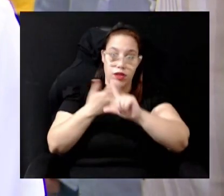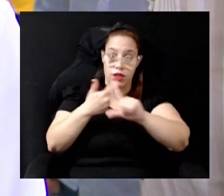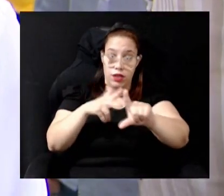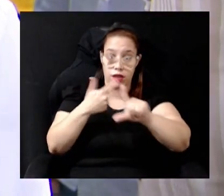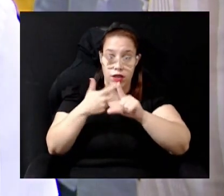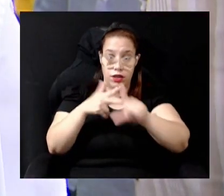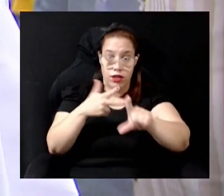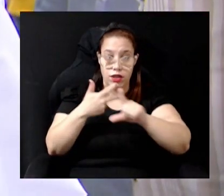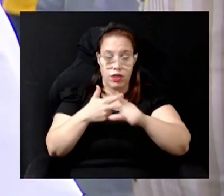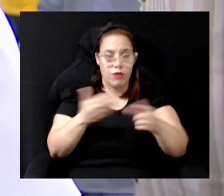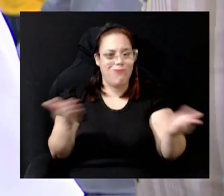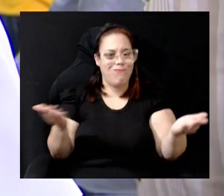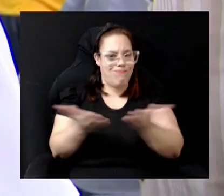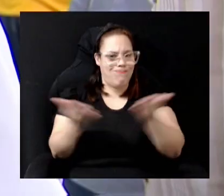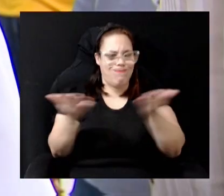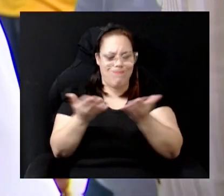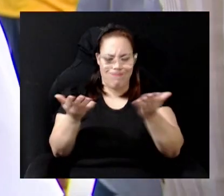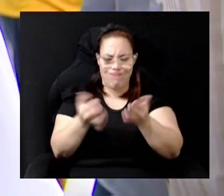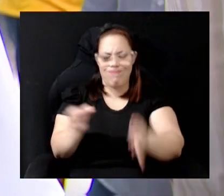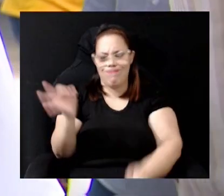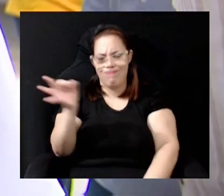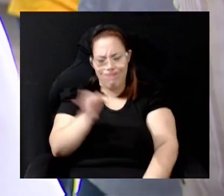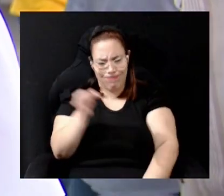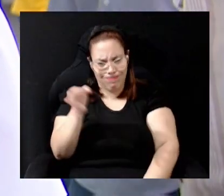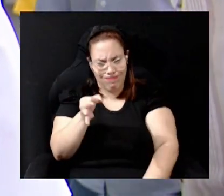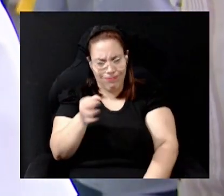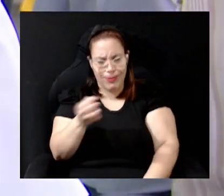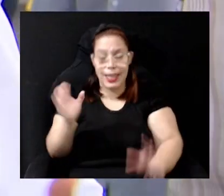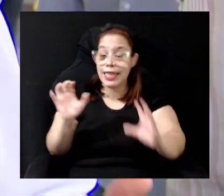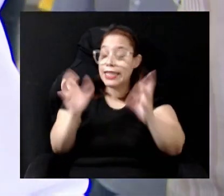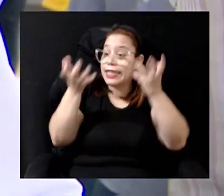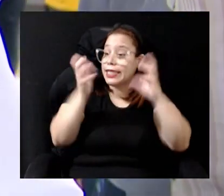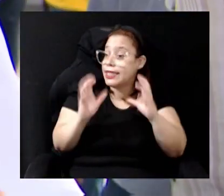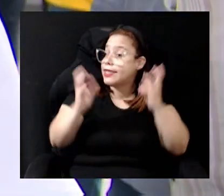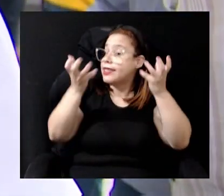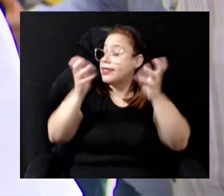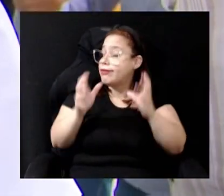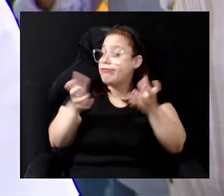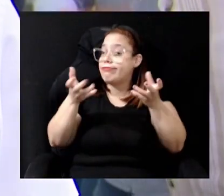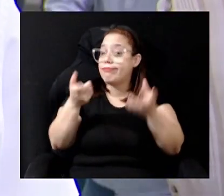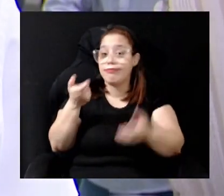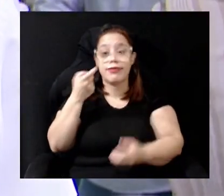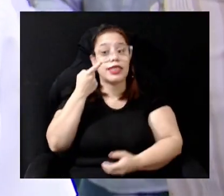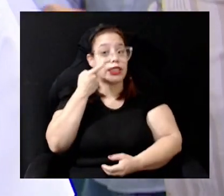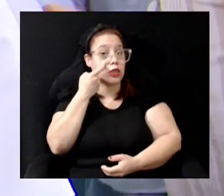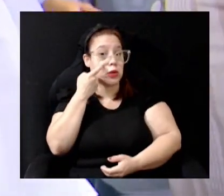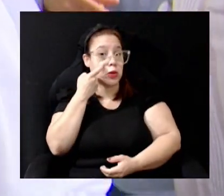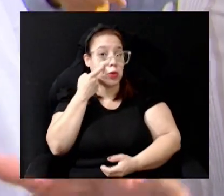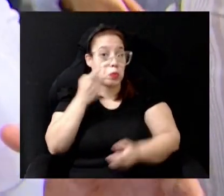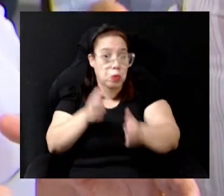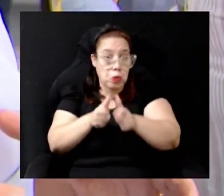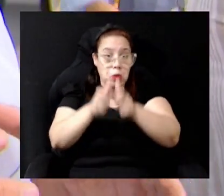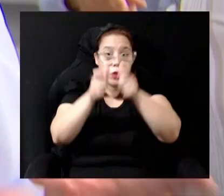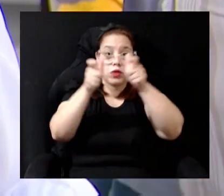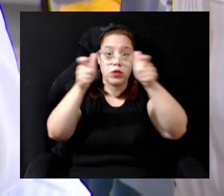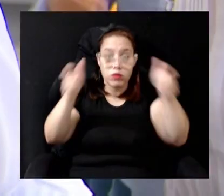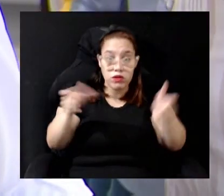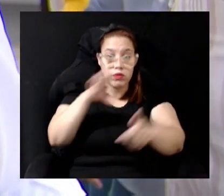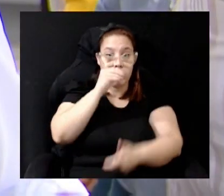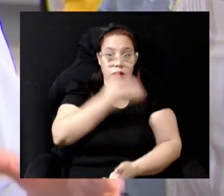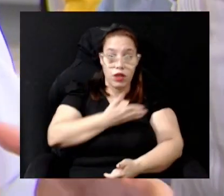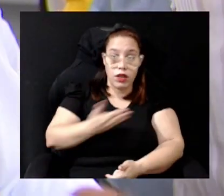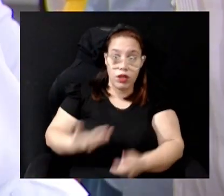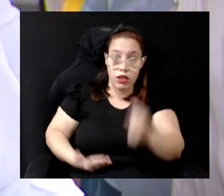iniciativa exitosa, né? Eu acho que cada evento a gente tem visto uma participação cada vez maior dos servidores, sejam